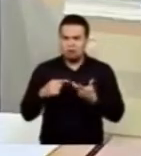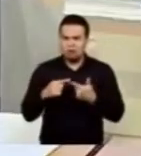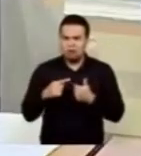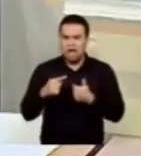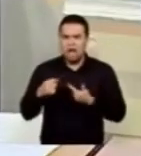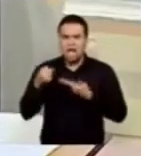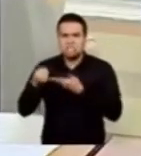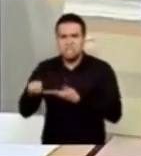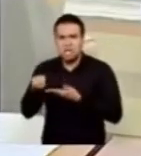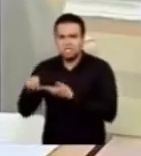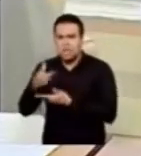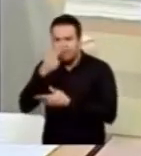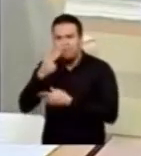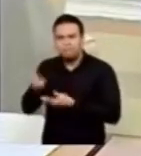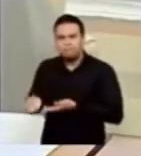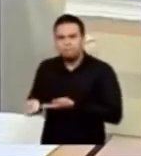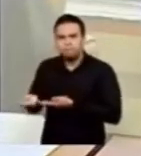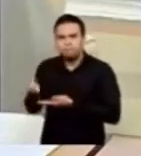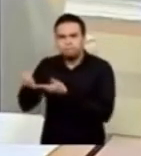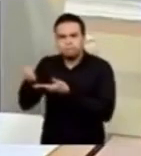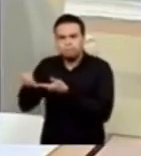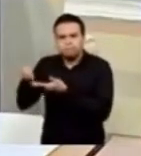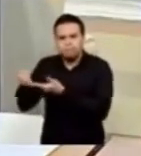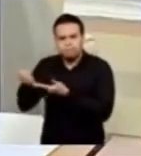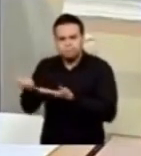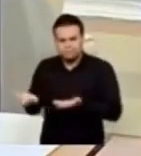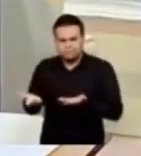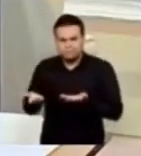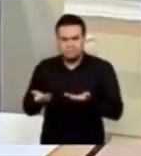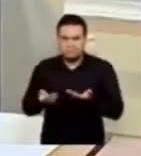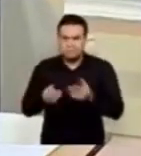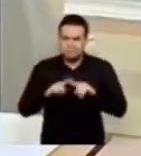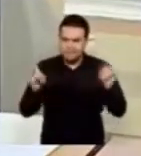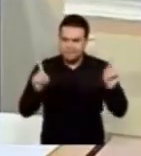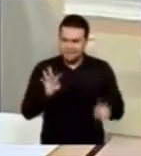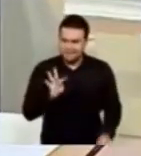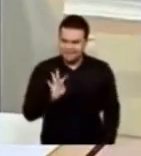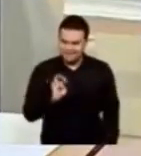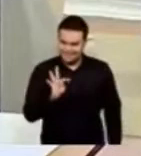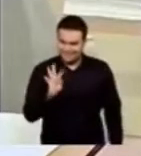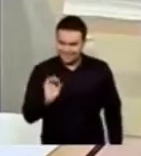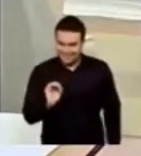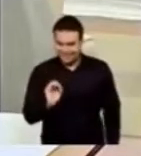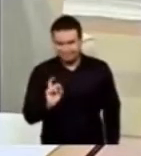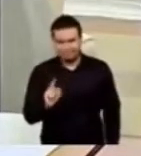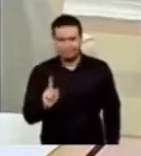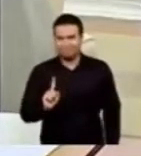E aí se diz, a Lomã está revogada. Mas o teto não.